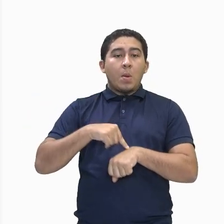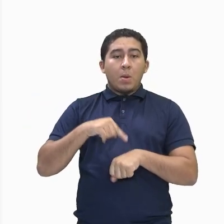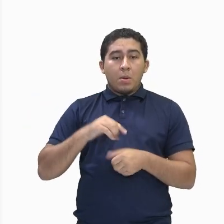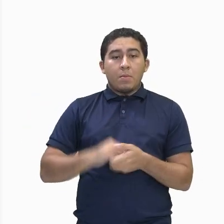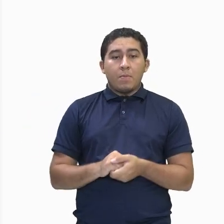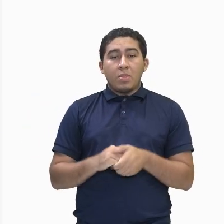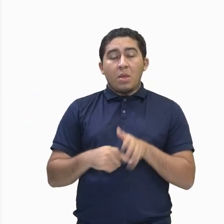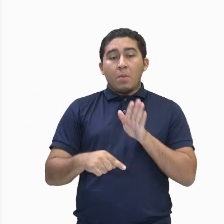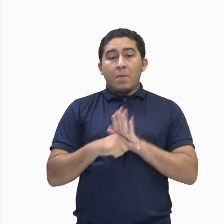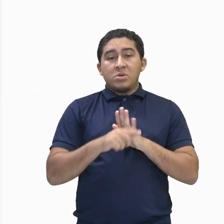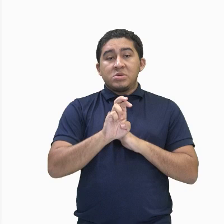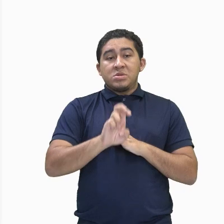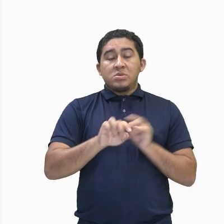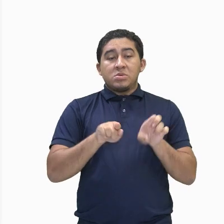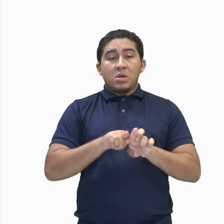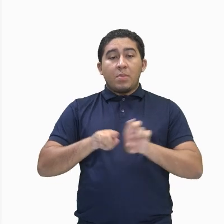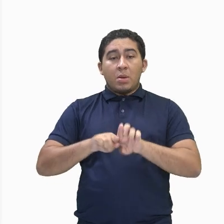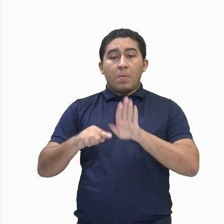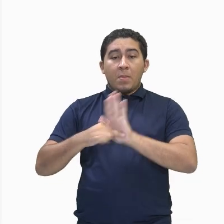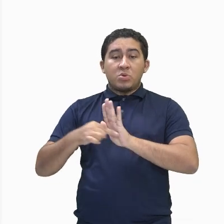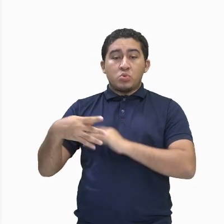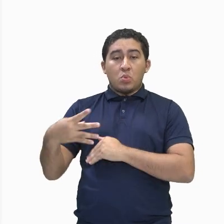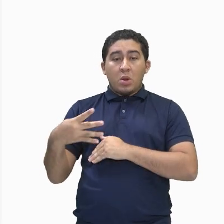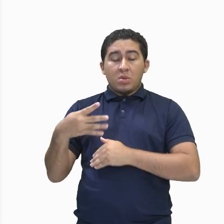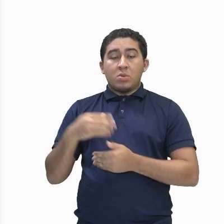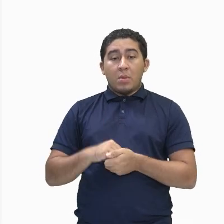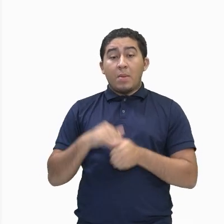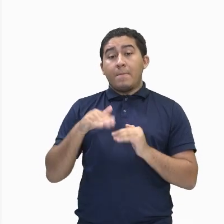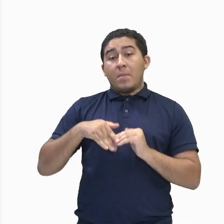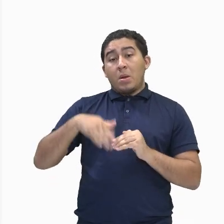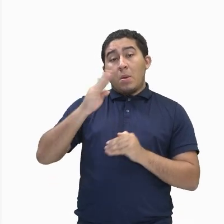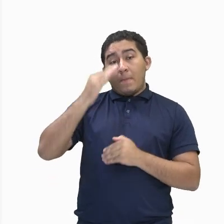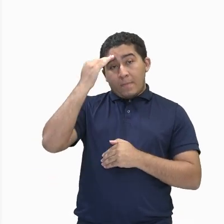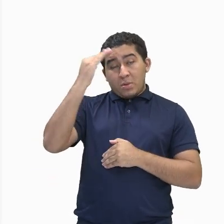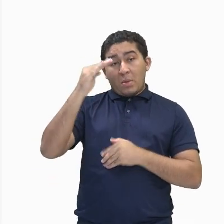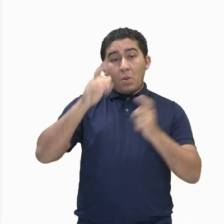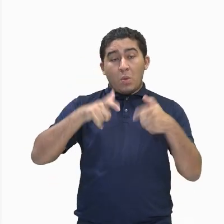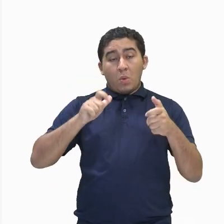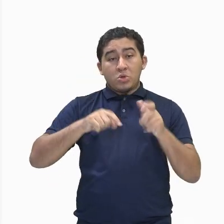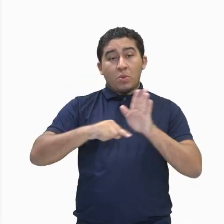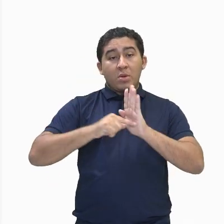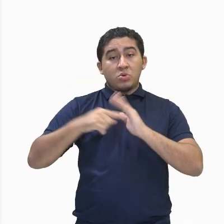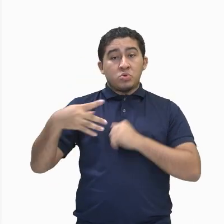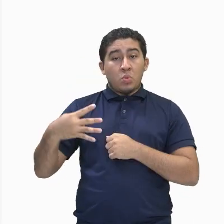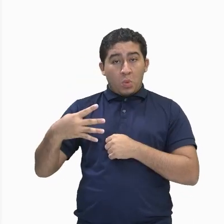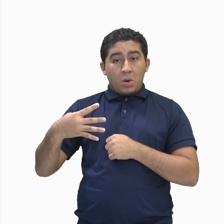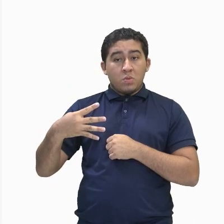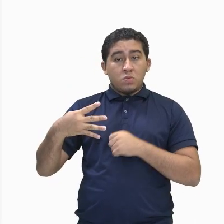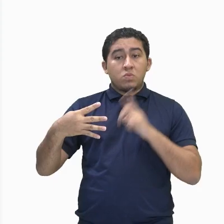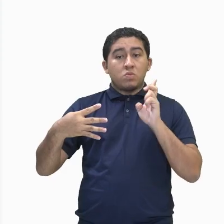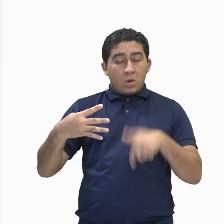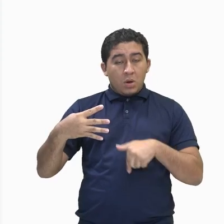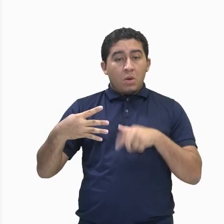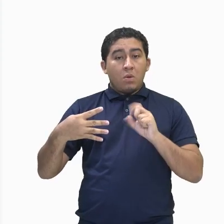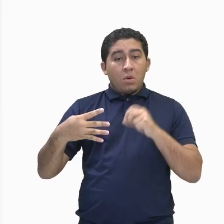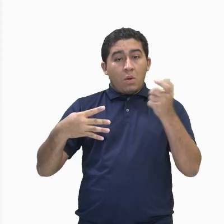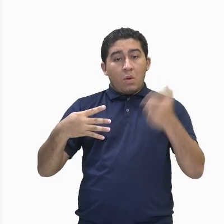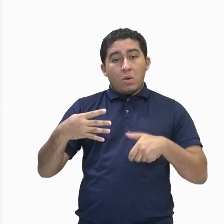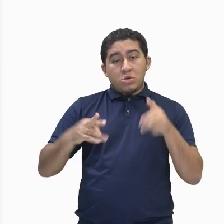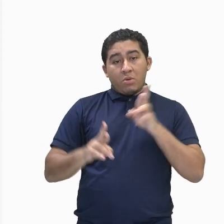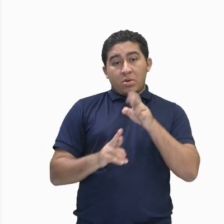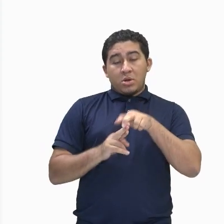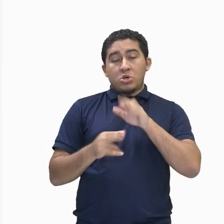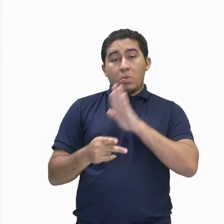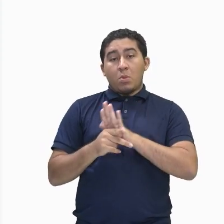no -4, né? Então, a maior parte está inserido do -4, né? Onde a gente tem ali, com relação ao horário